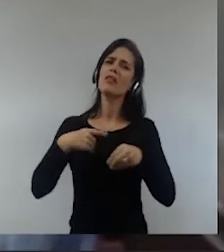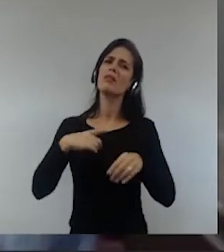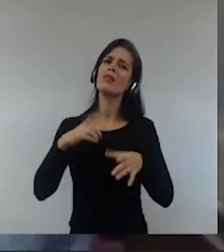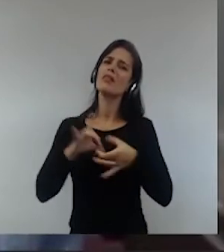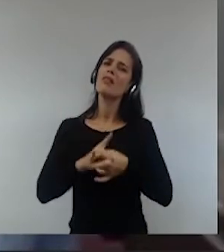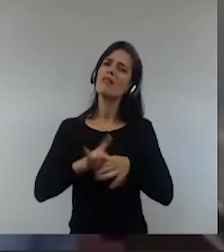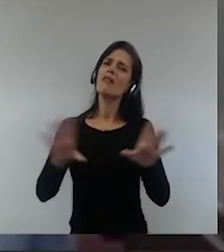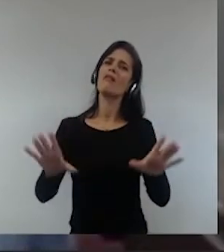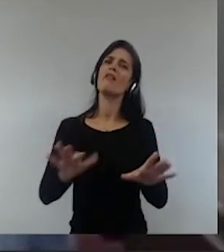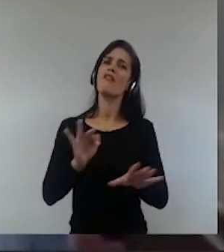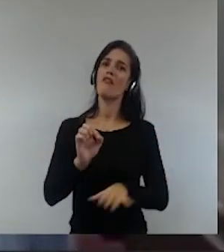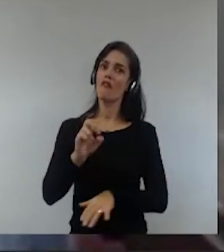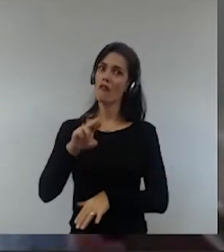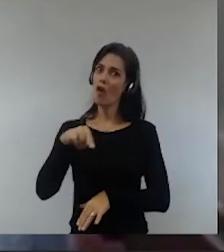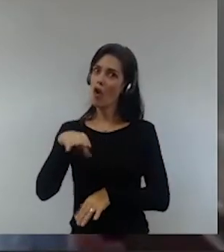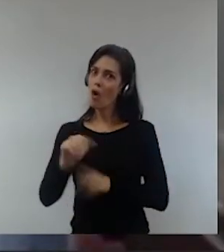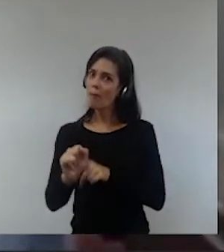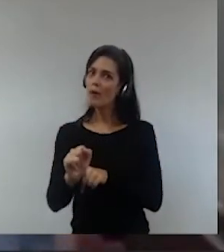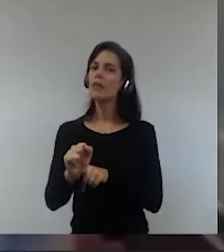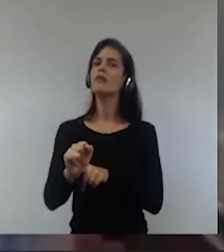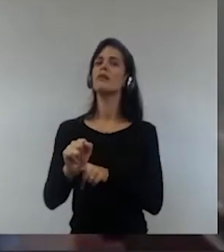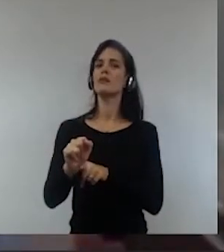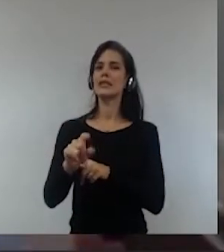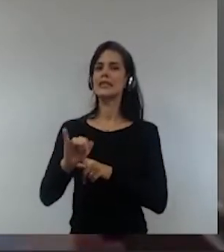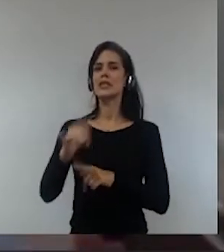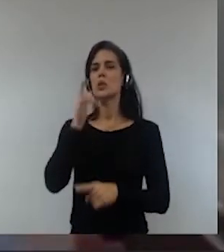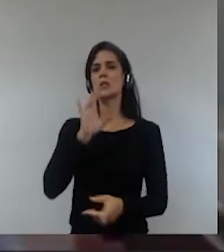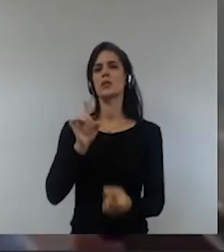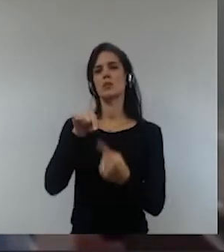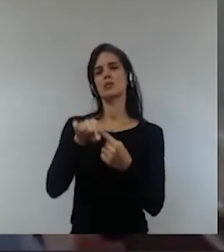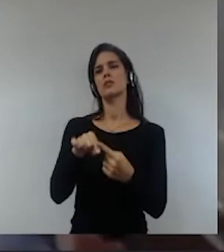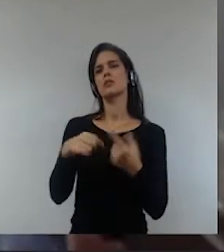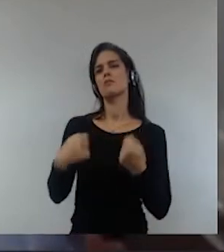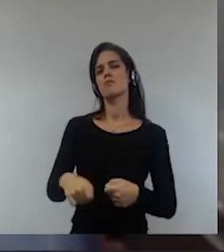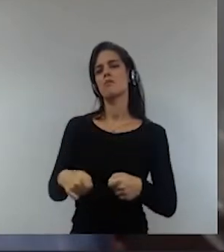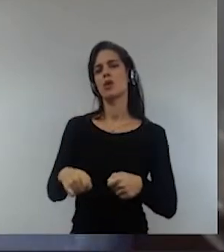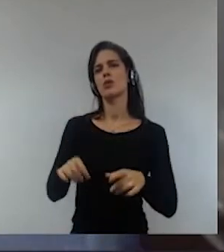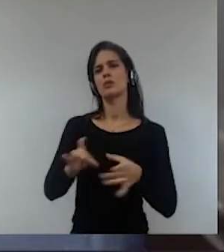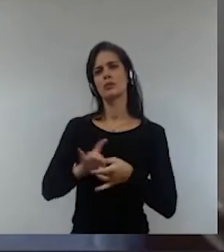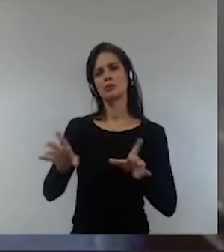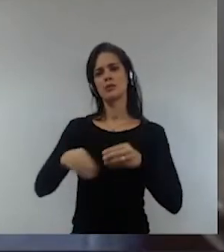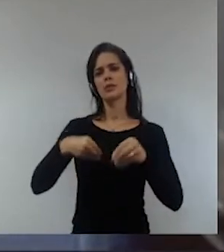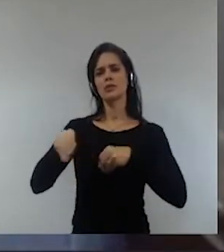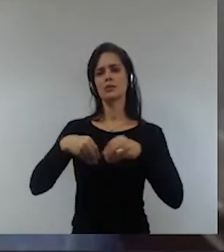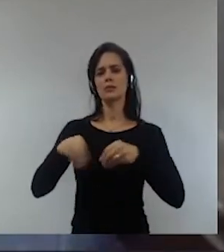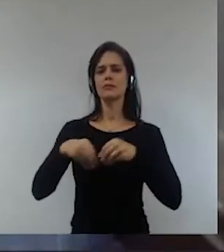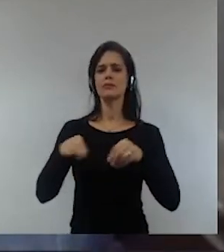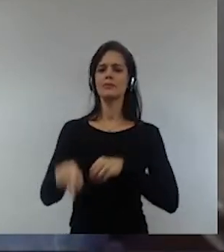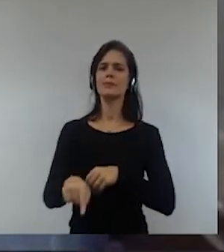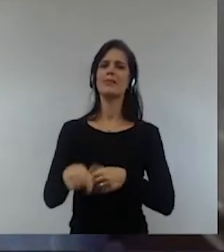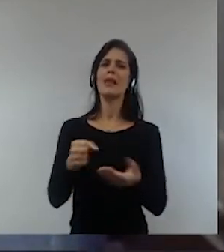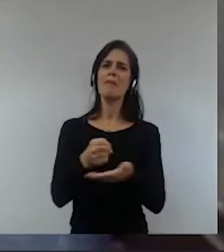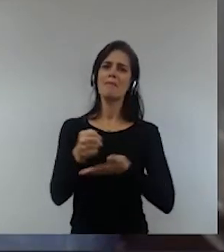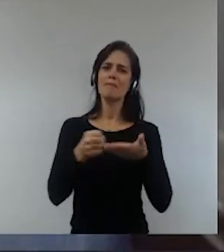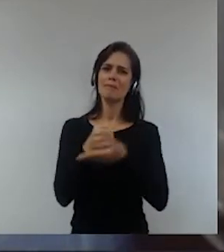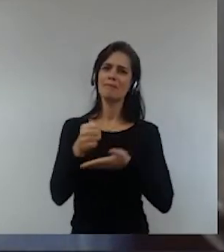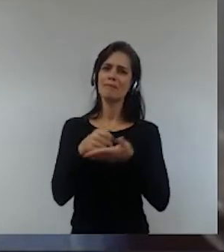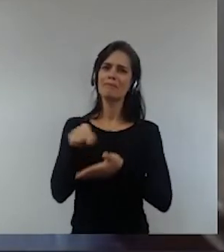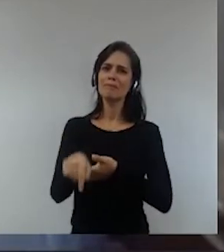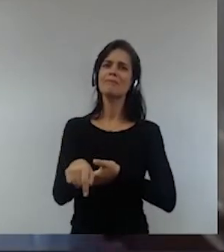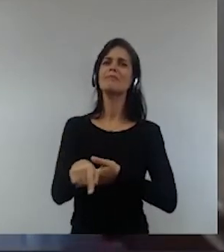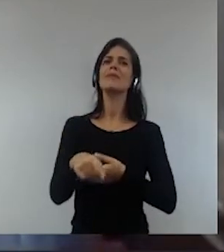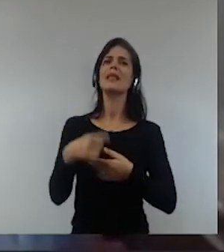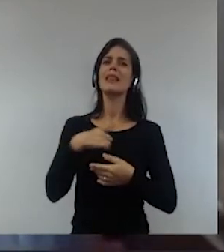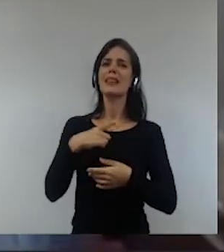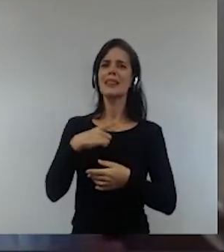nessas formas, desde que, claro, elas alcancem seus objetivos. Então, é com base, especialmente nesses princípios, é que nós podemos